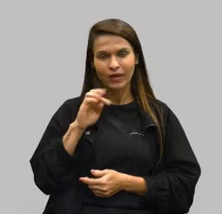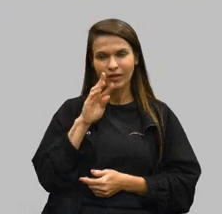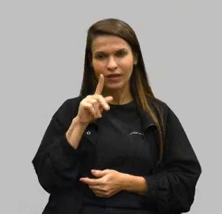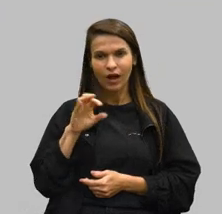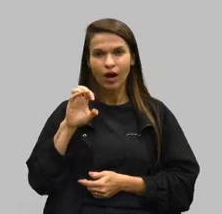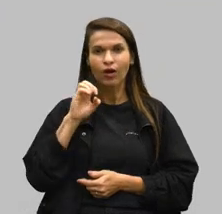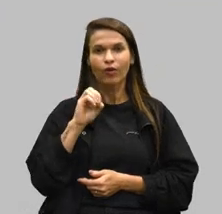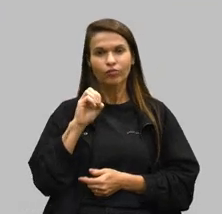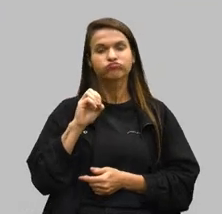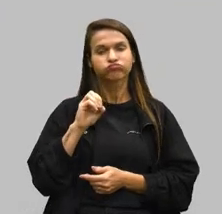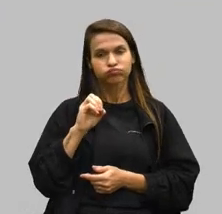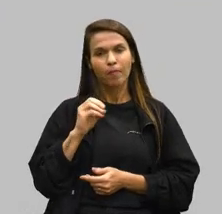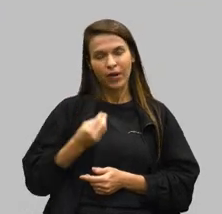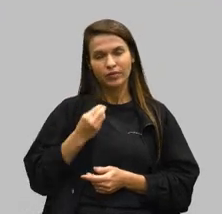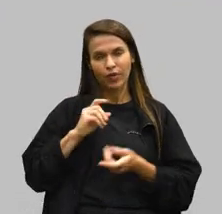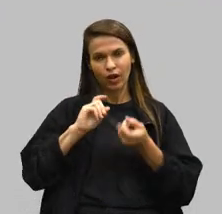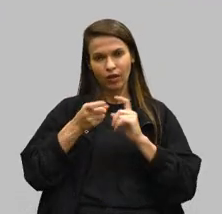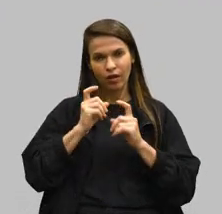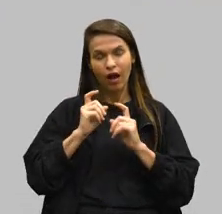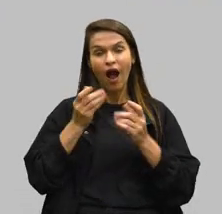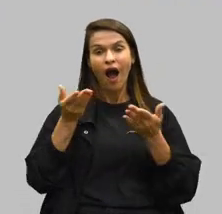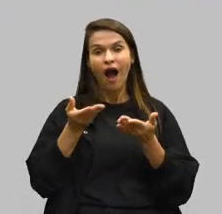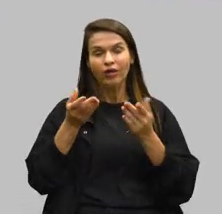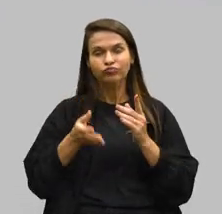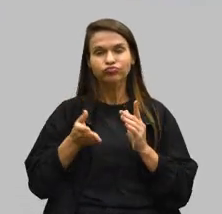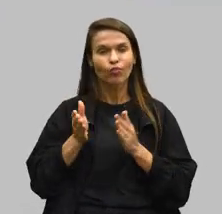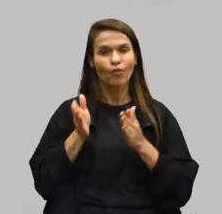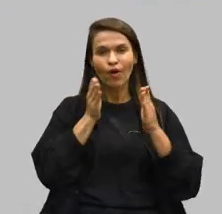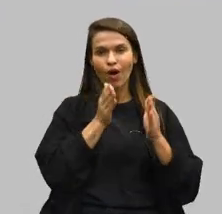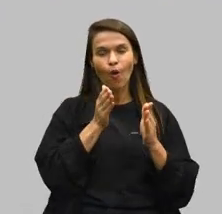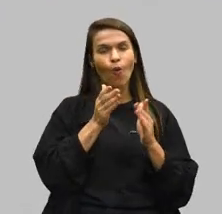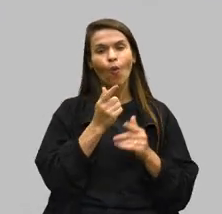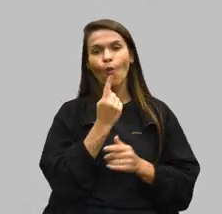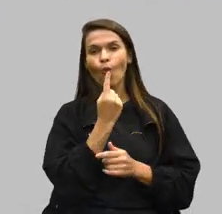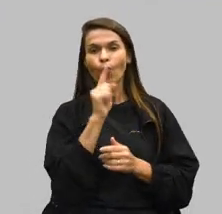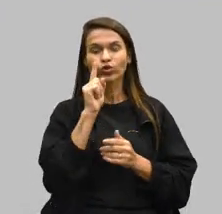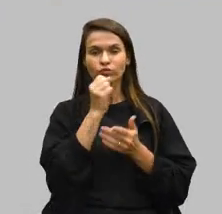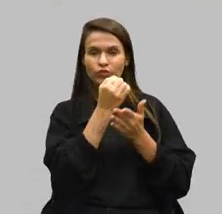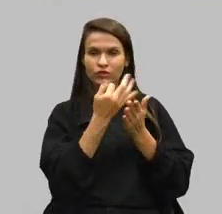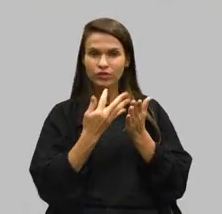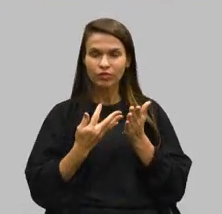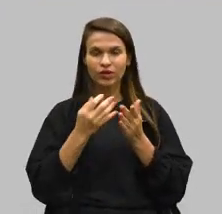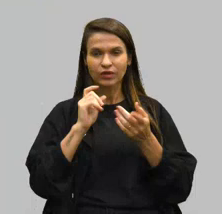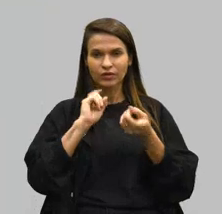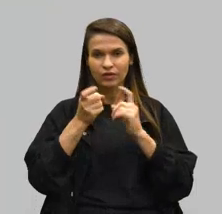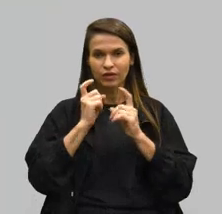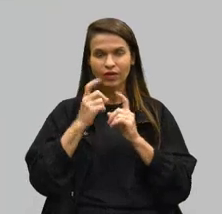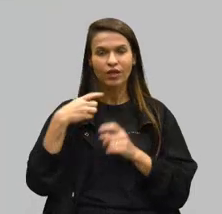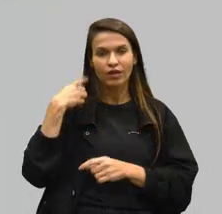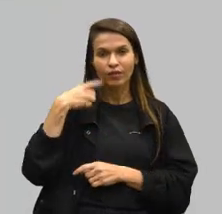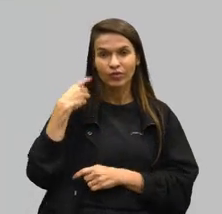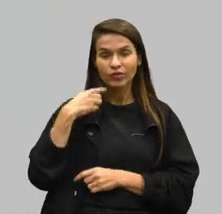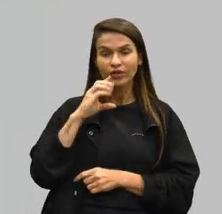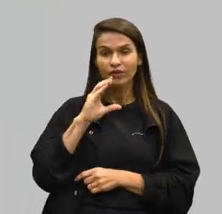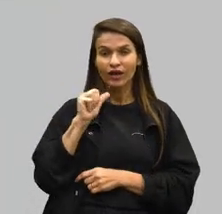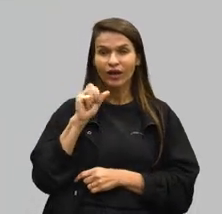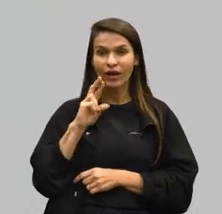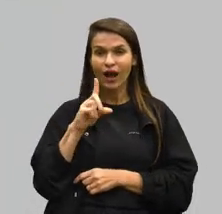também na audiência e passo a palavra para o último inscrito desta eh audiência deputado Carlos